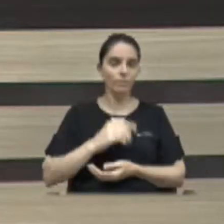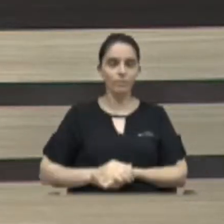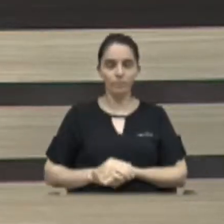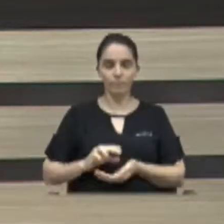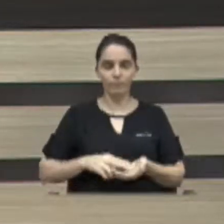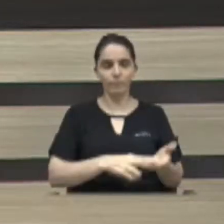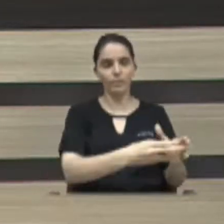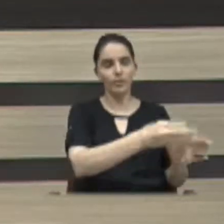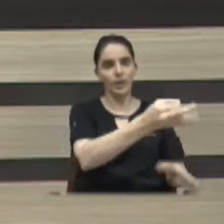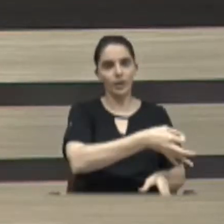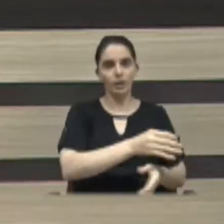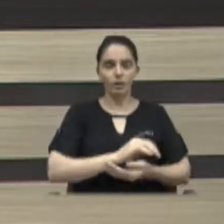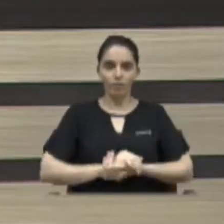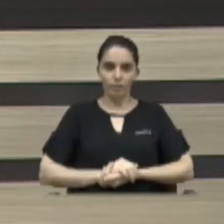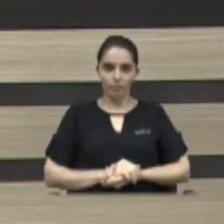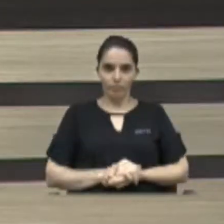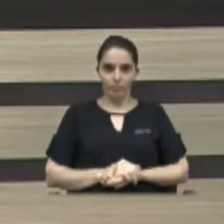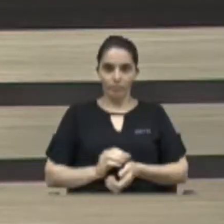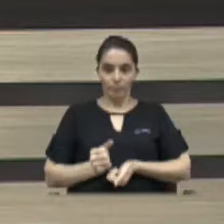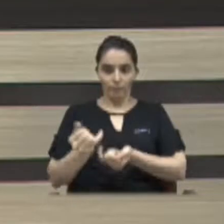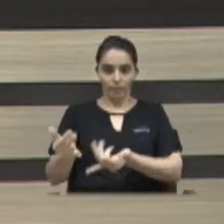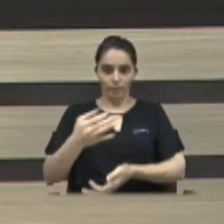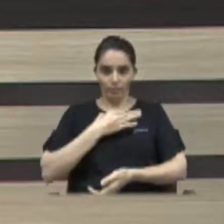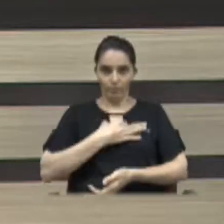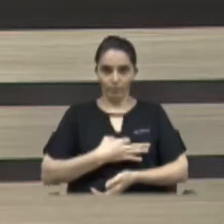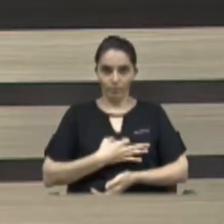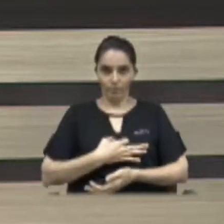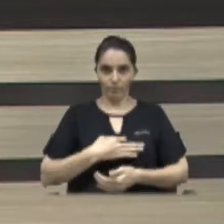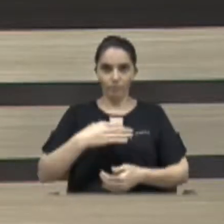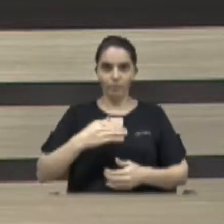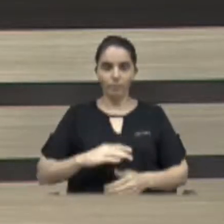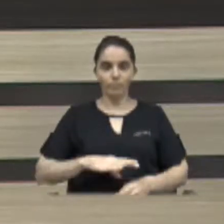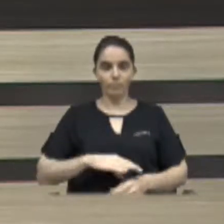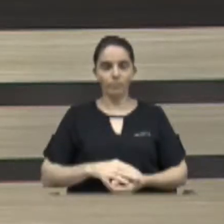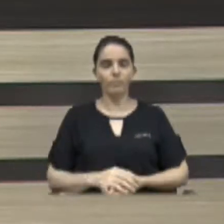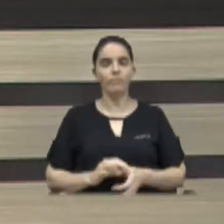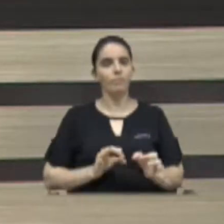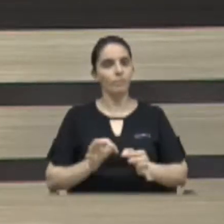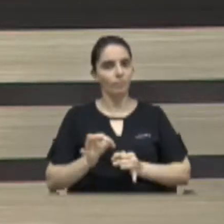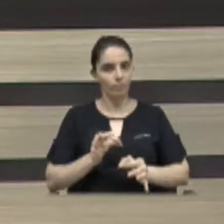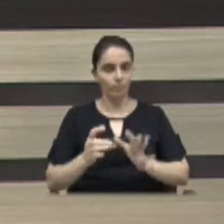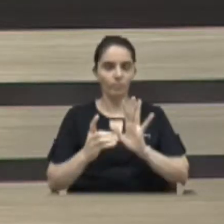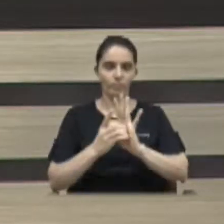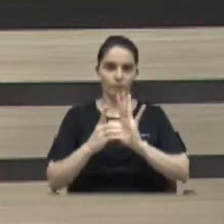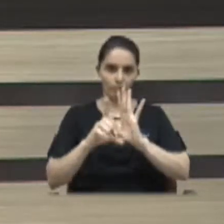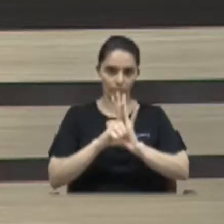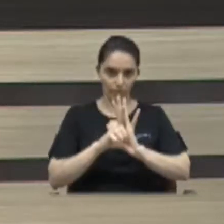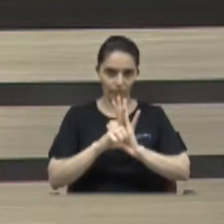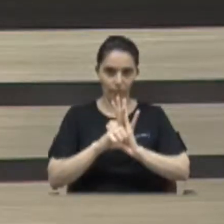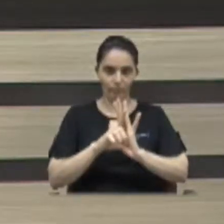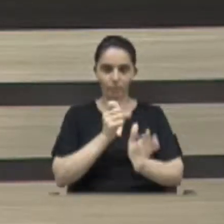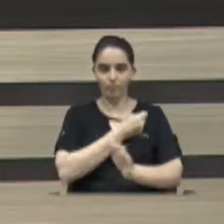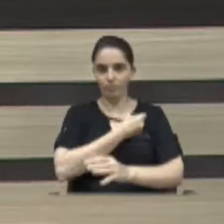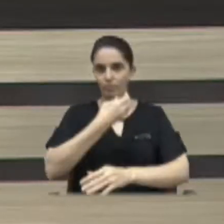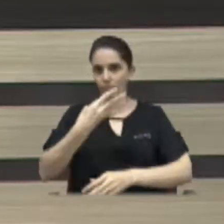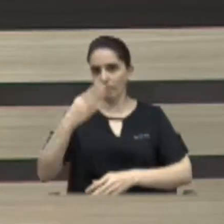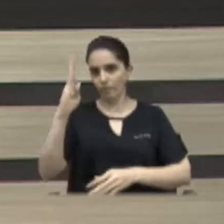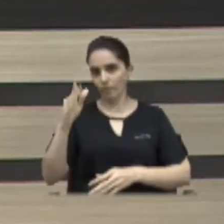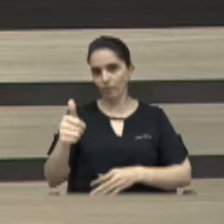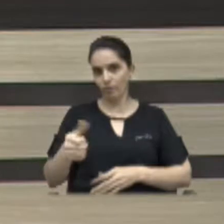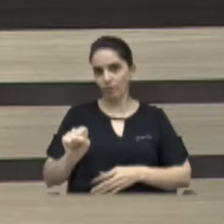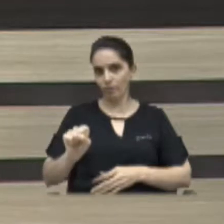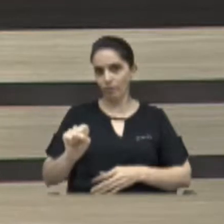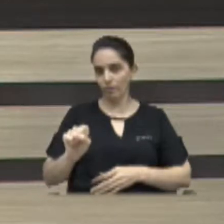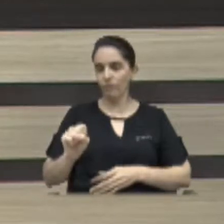Encaminhe-se às comissões competentes. Concede a medalha de bravura, projeto de decreto legislativo número